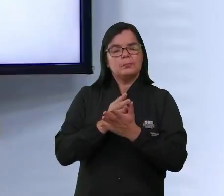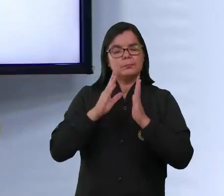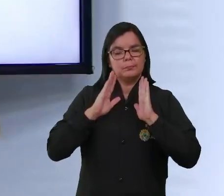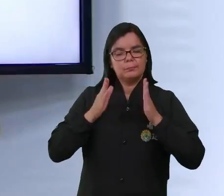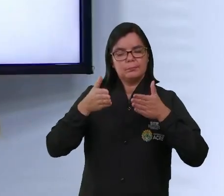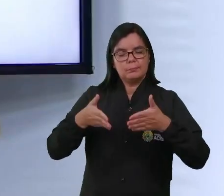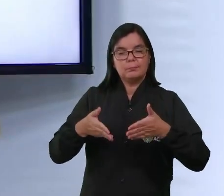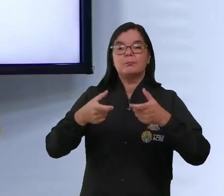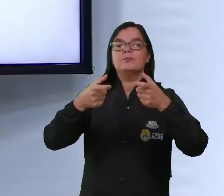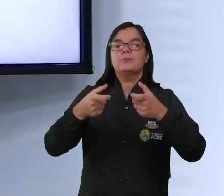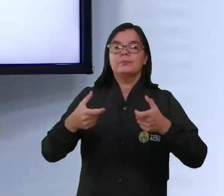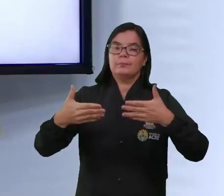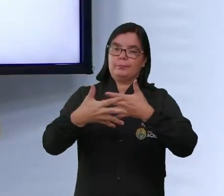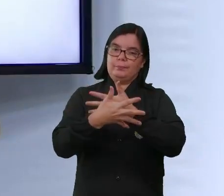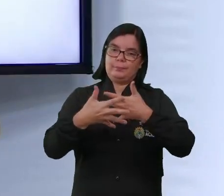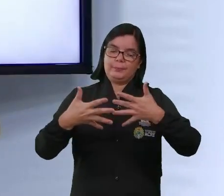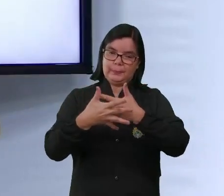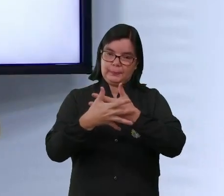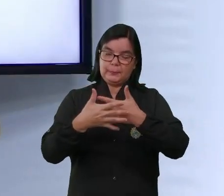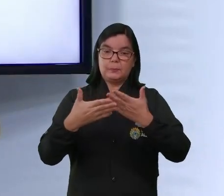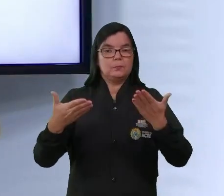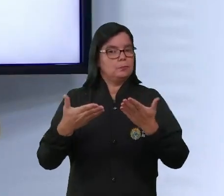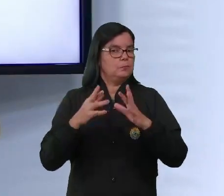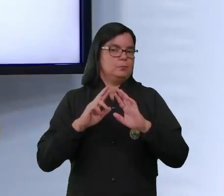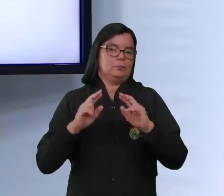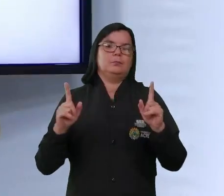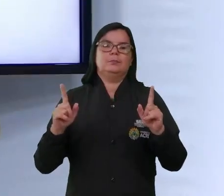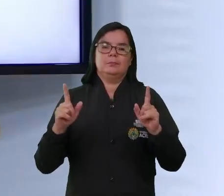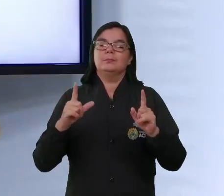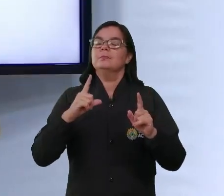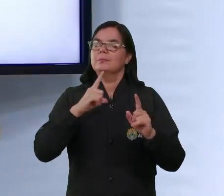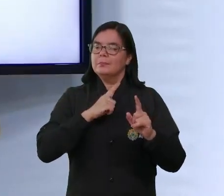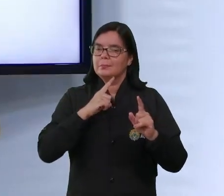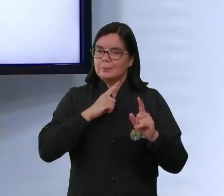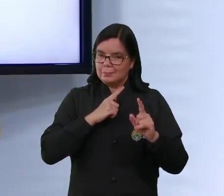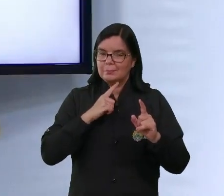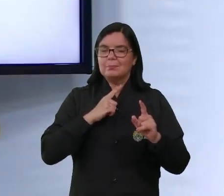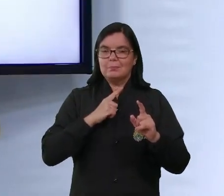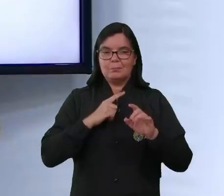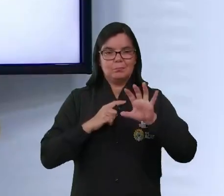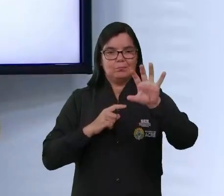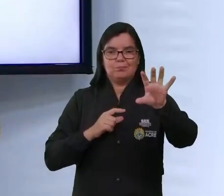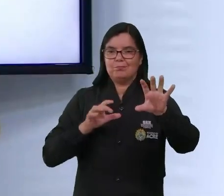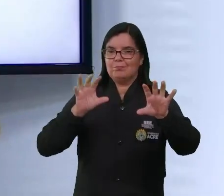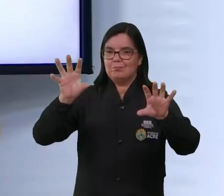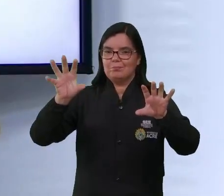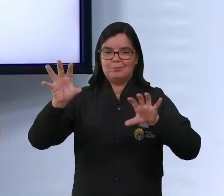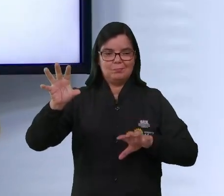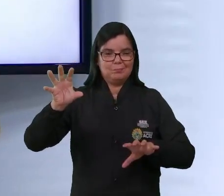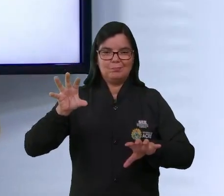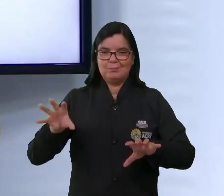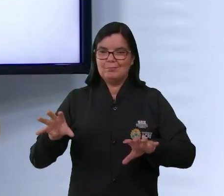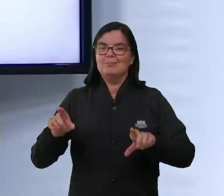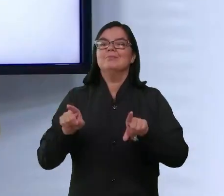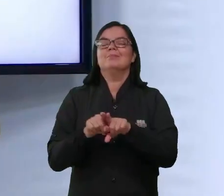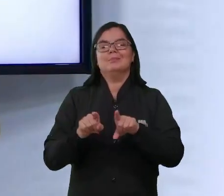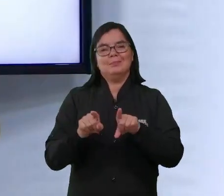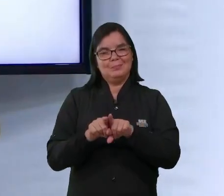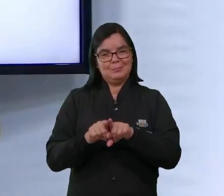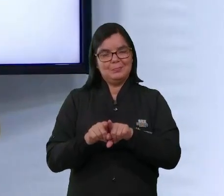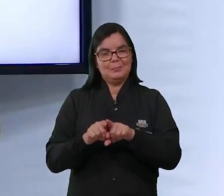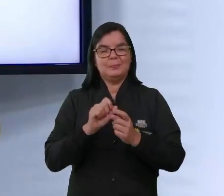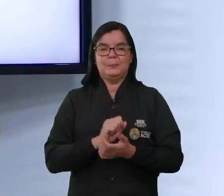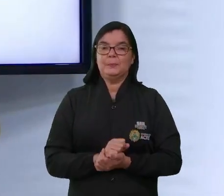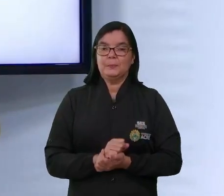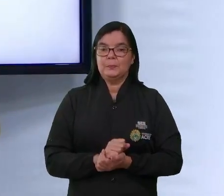concentraram no centro da cidade. Hoje em dia, não. Existe toda uma dispersão. E, inclusive, né,